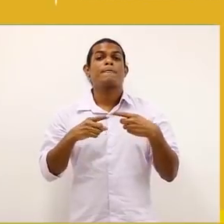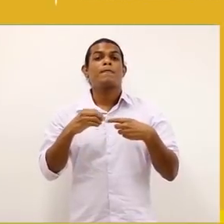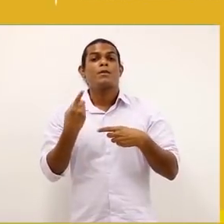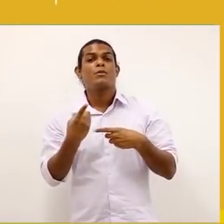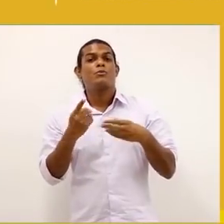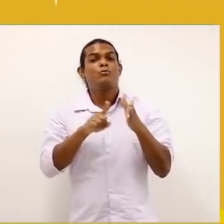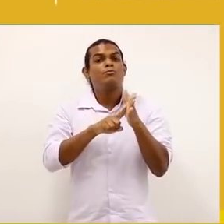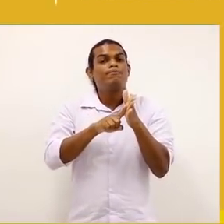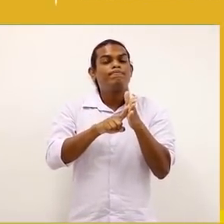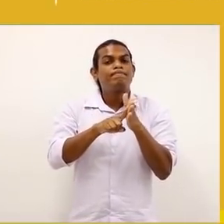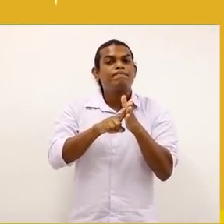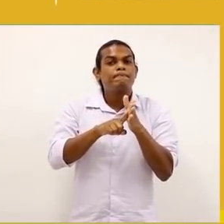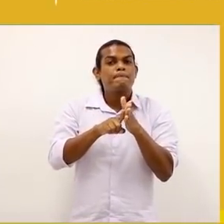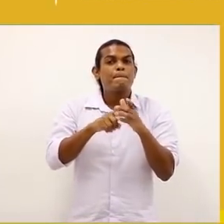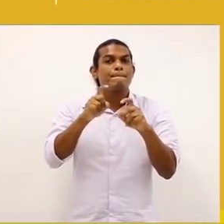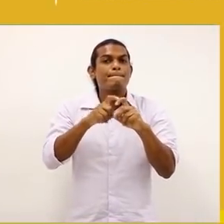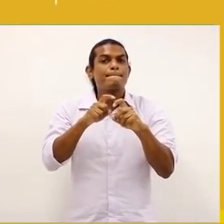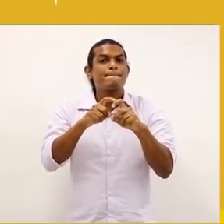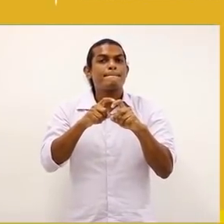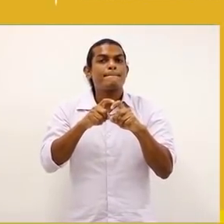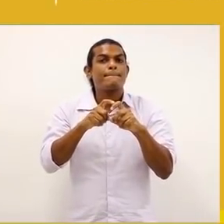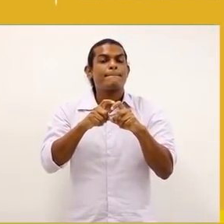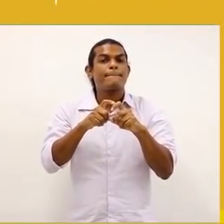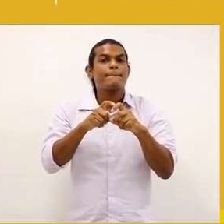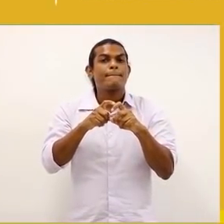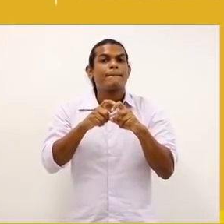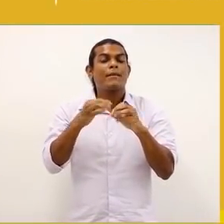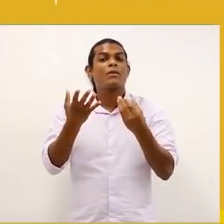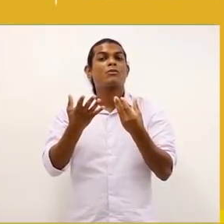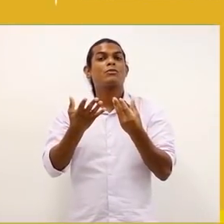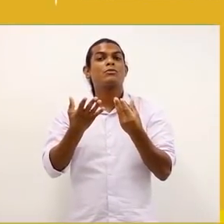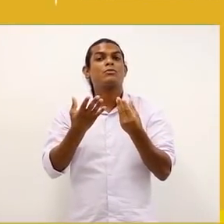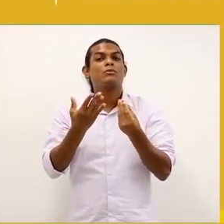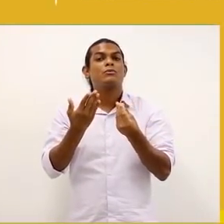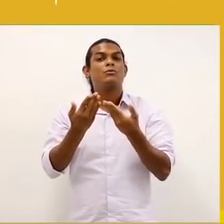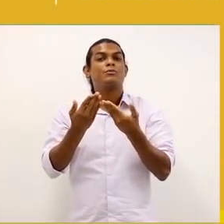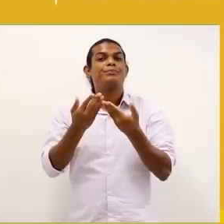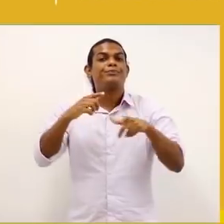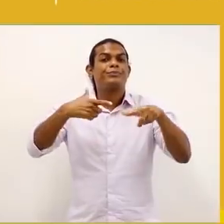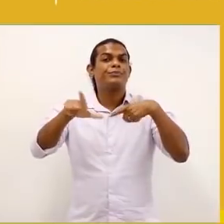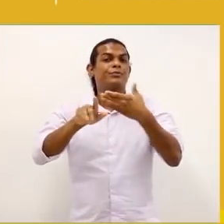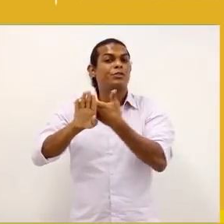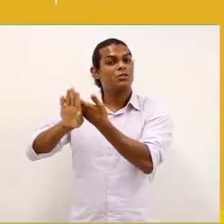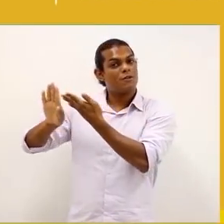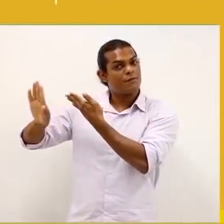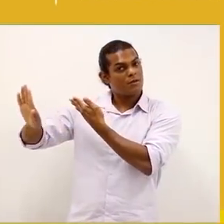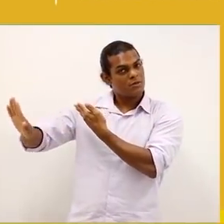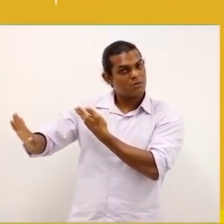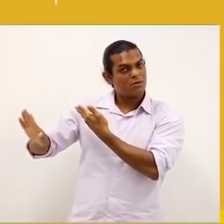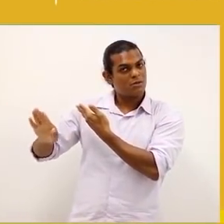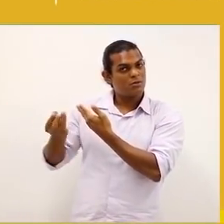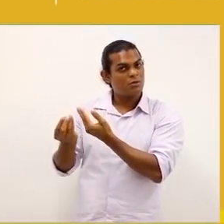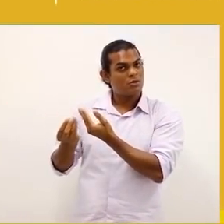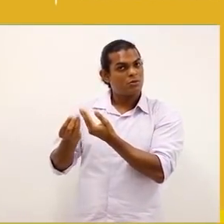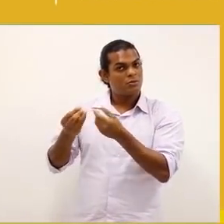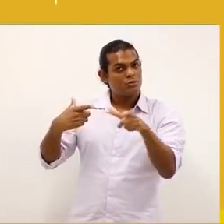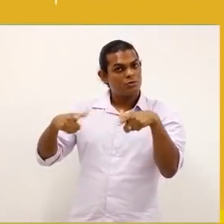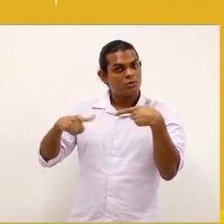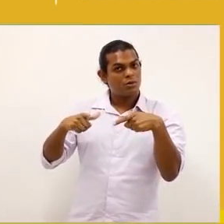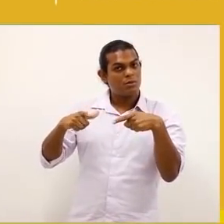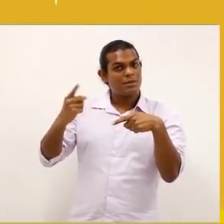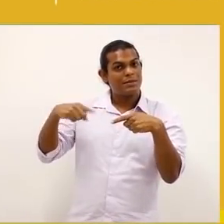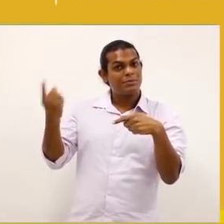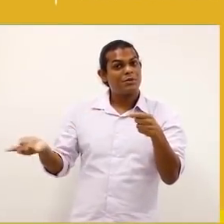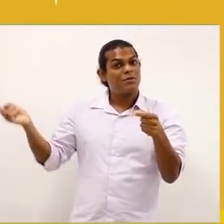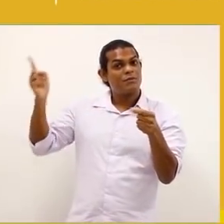acidente e fica segregado do trabalho, fica isolado, fica afastado do seu trabalho, ele quando vai retornar é obrigado ele fazer